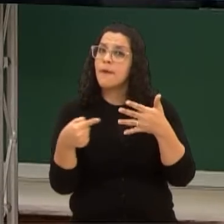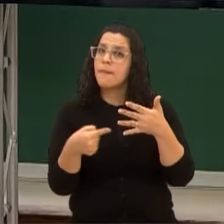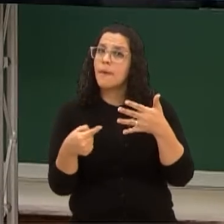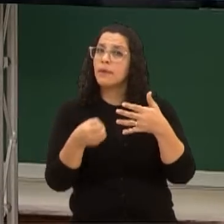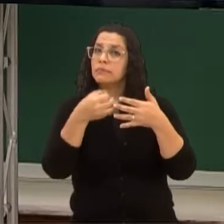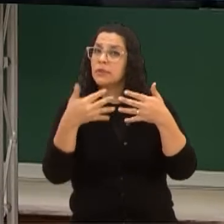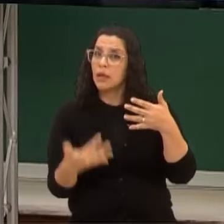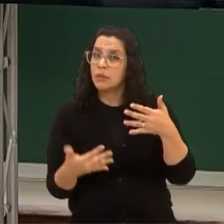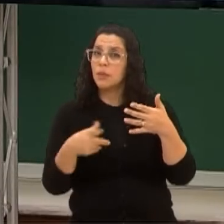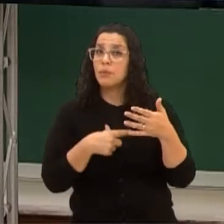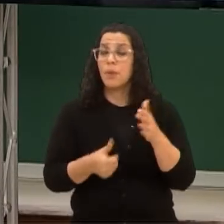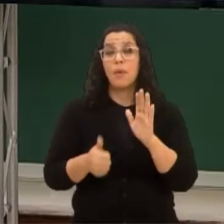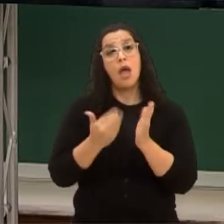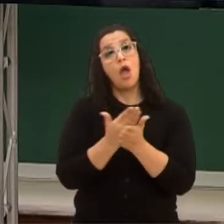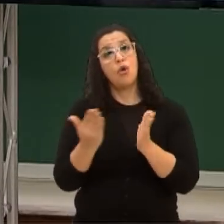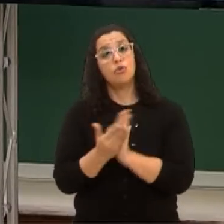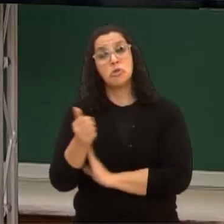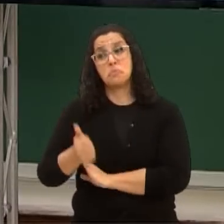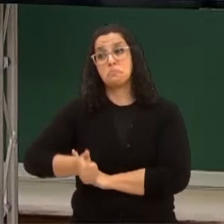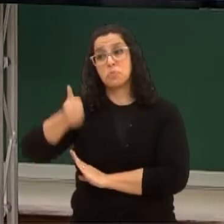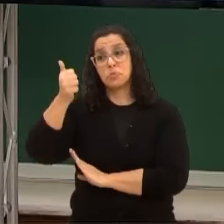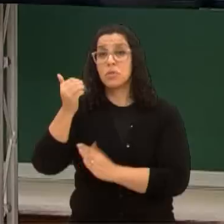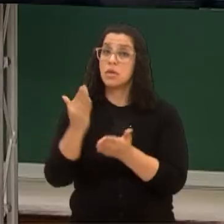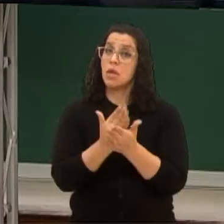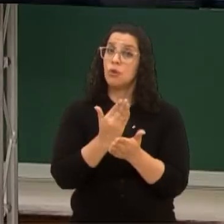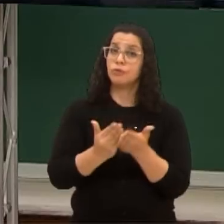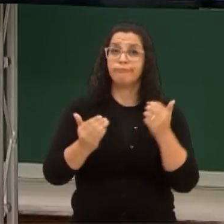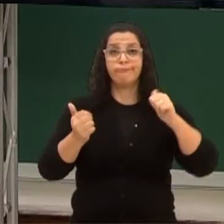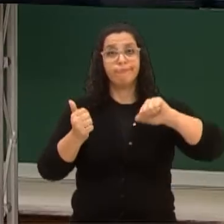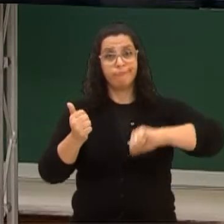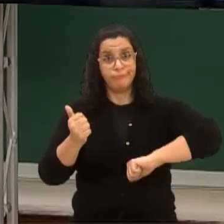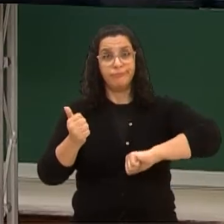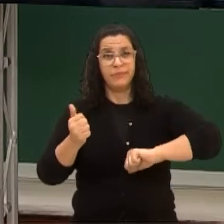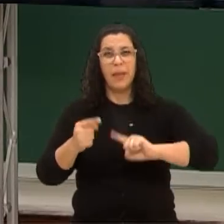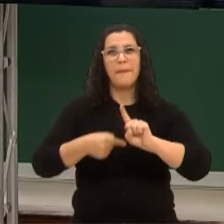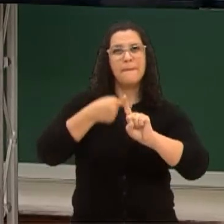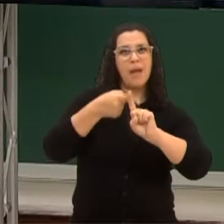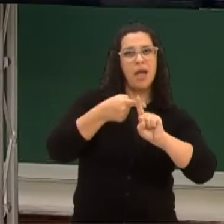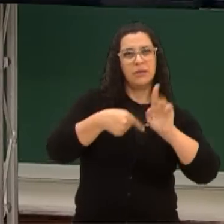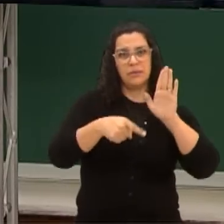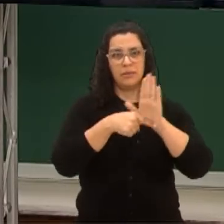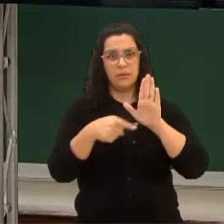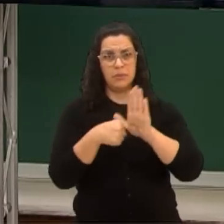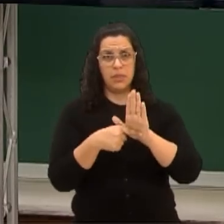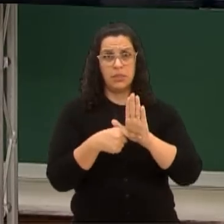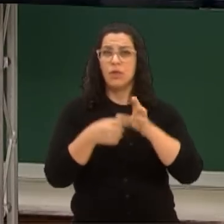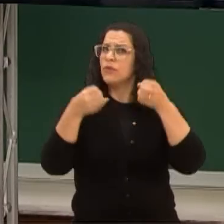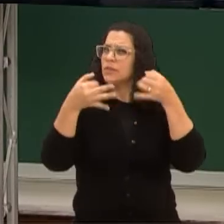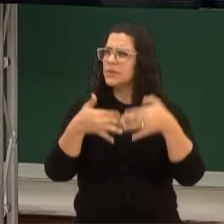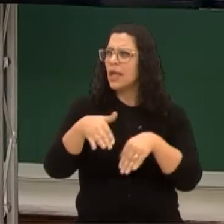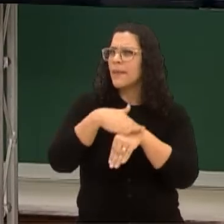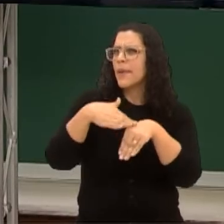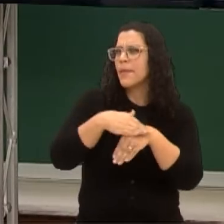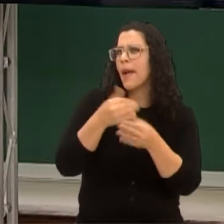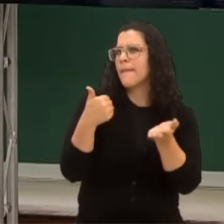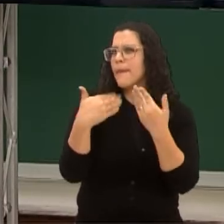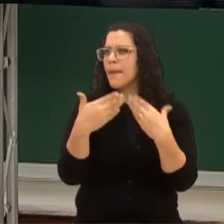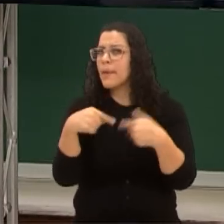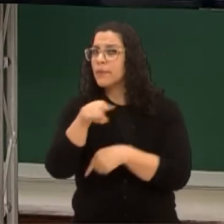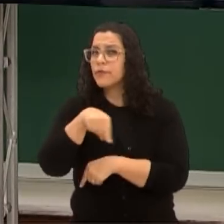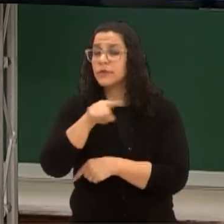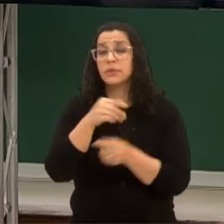aspectos positivos e aspectos negativos. Eu destaquei alguns aqui enquanto fui conversando com